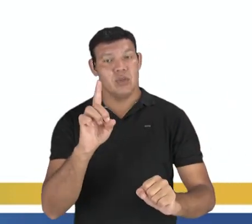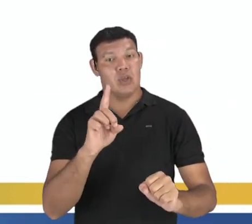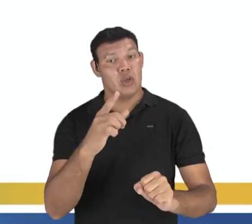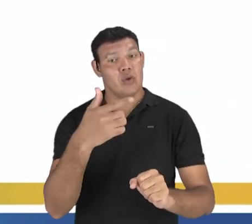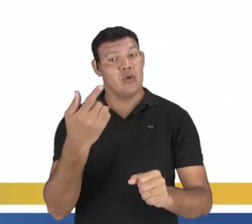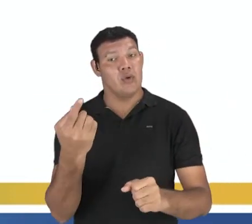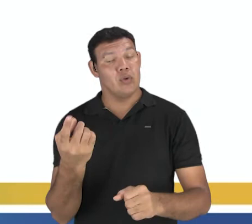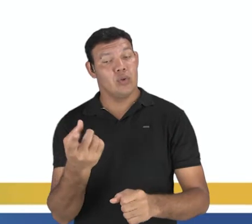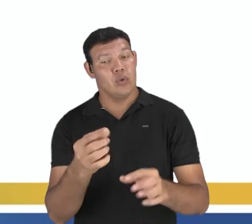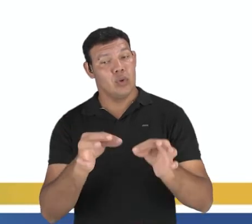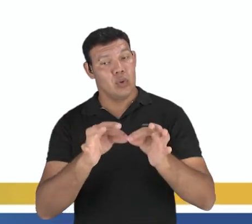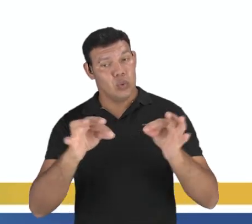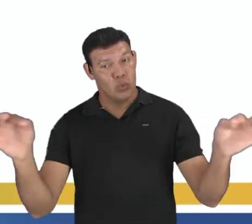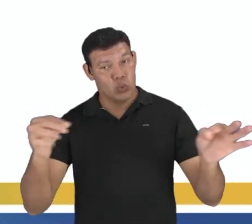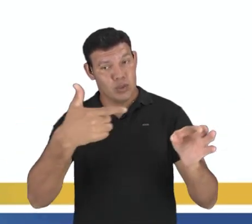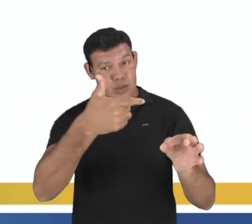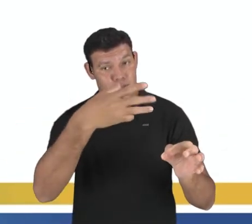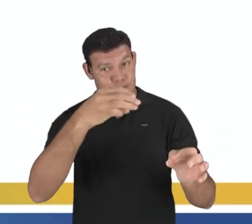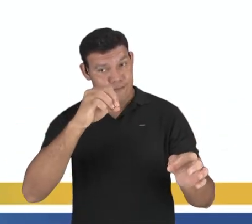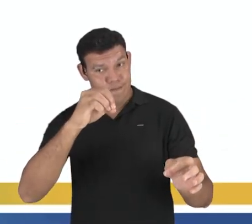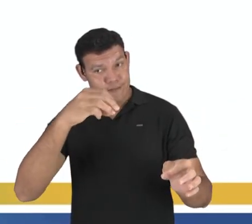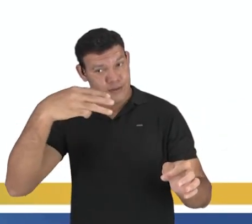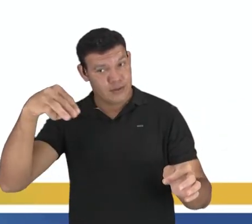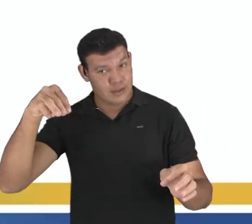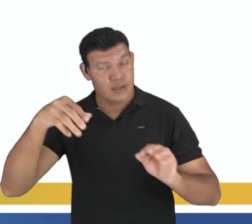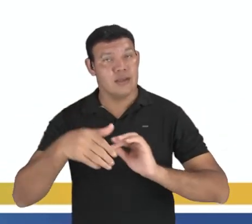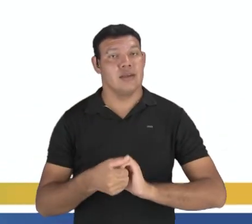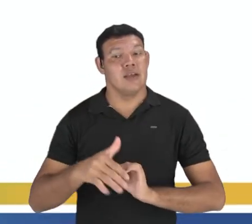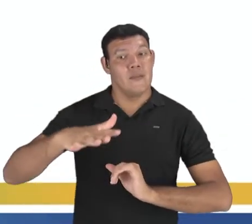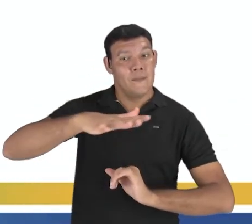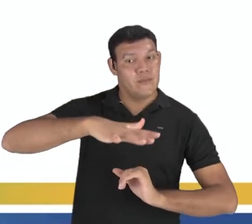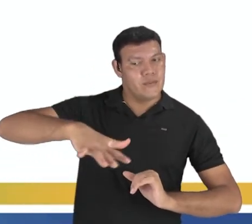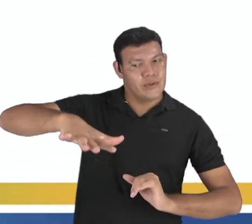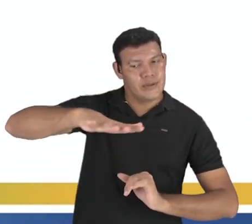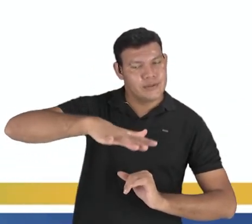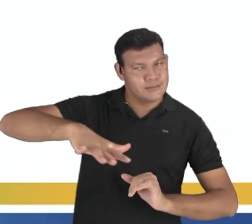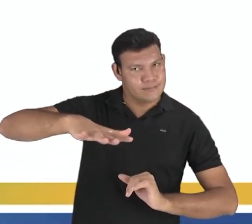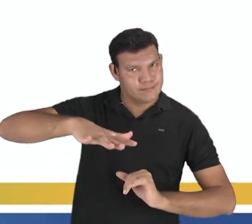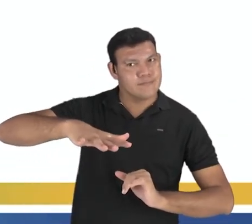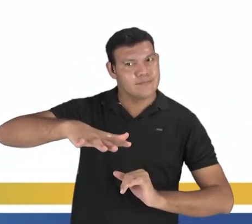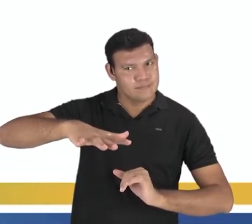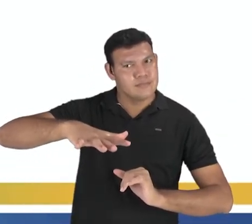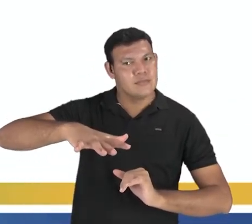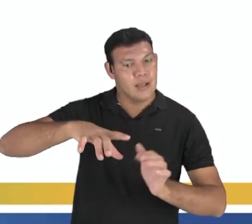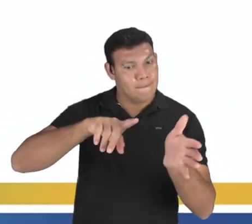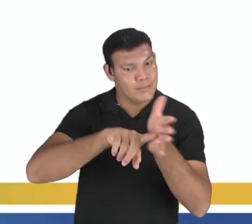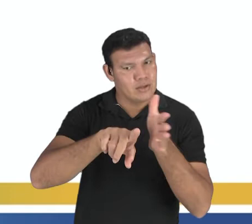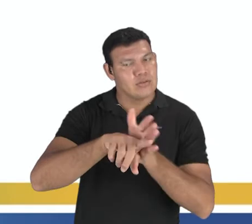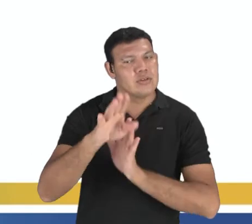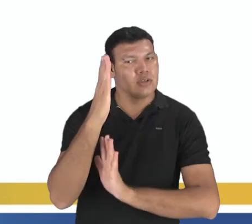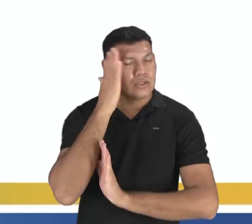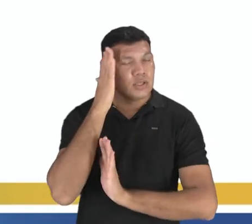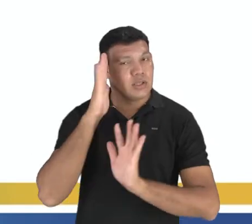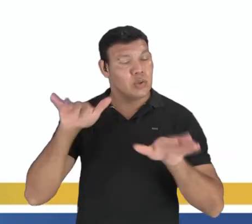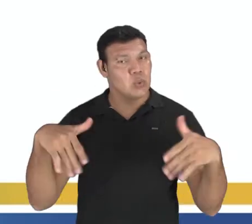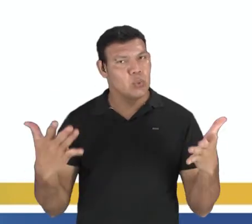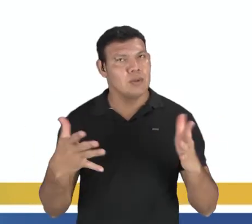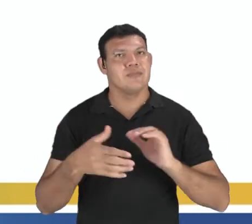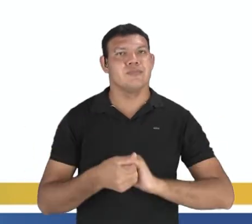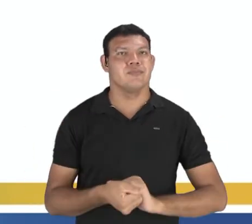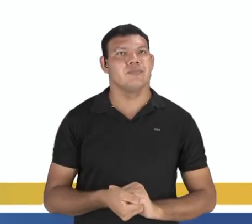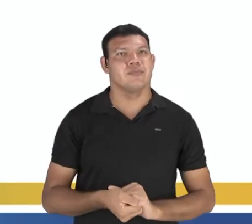no enunciado ele pedia aí o valor da área. Então, nesse caso, nós sabemos que o conceito de